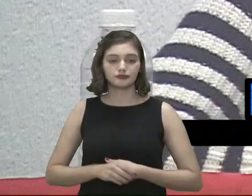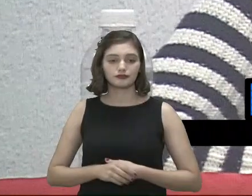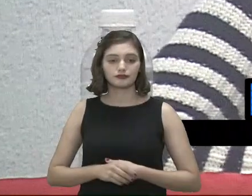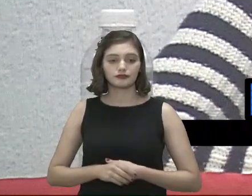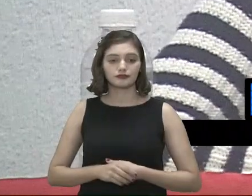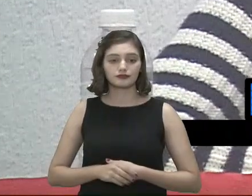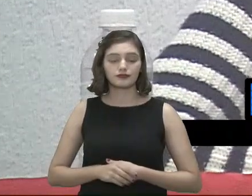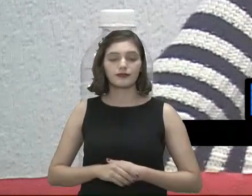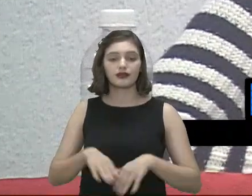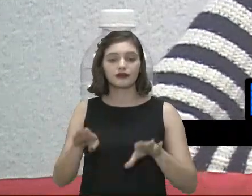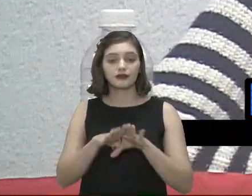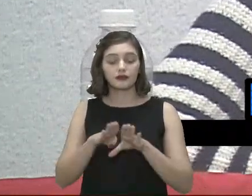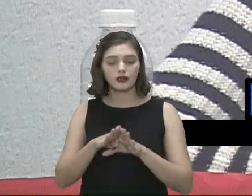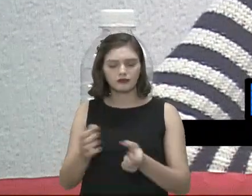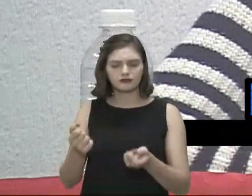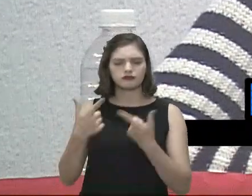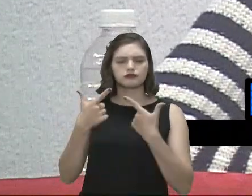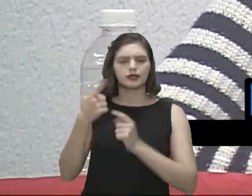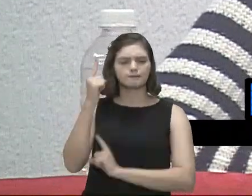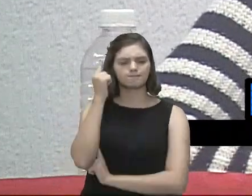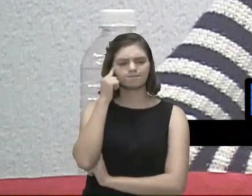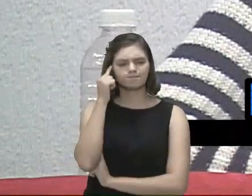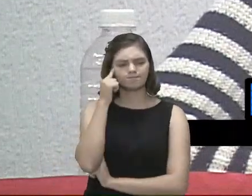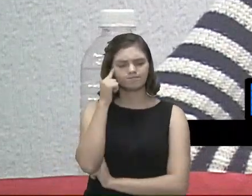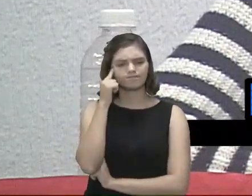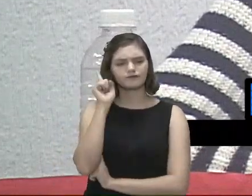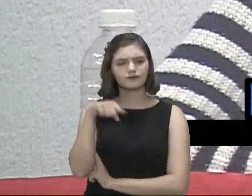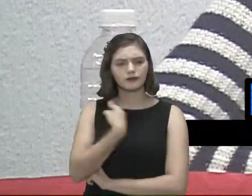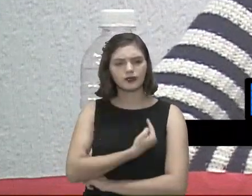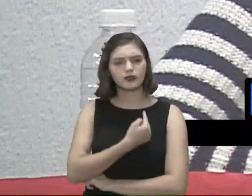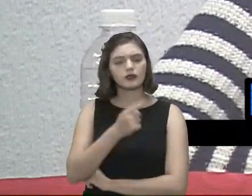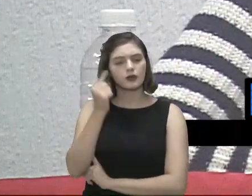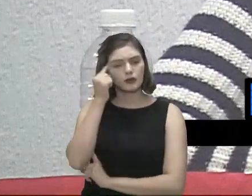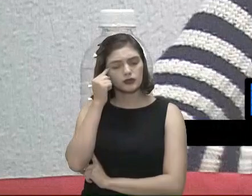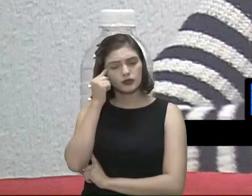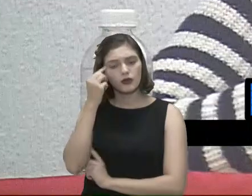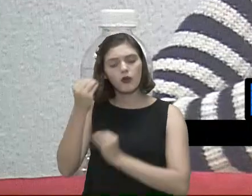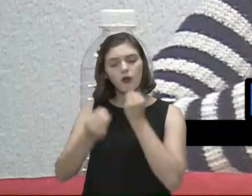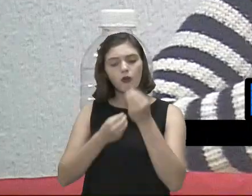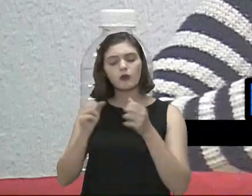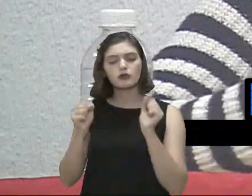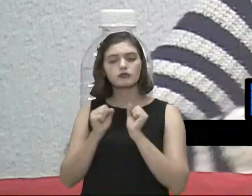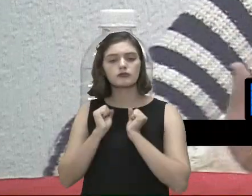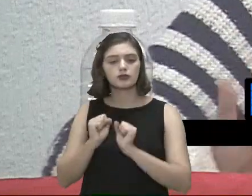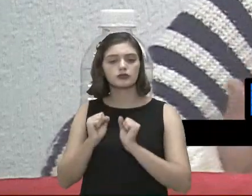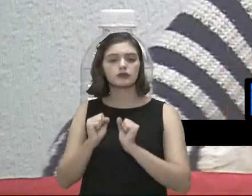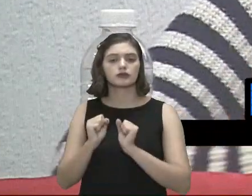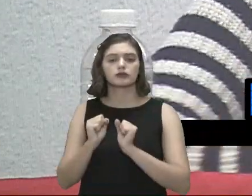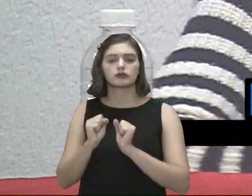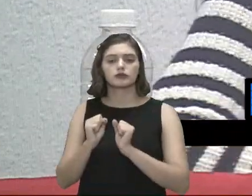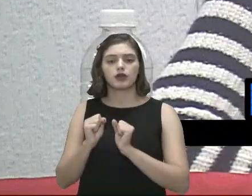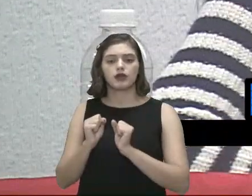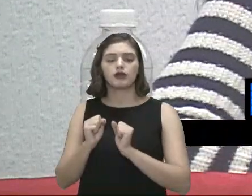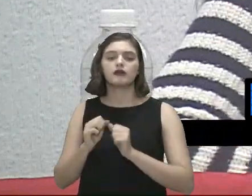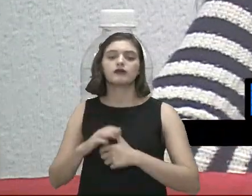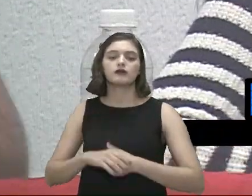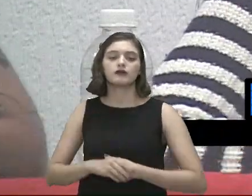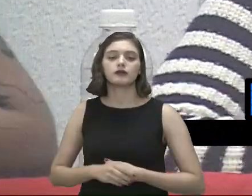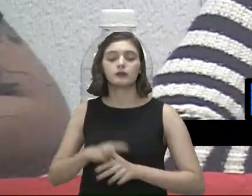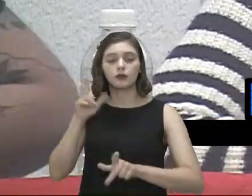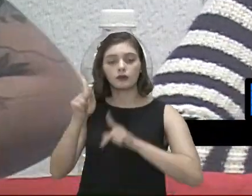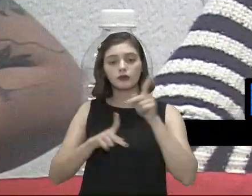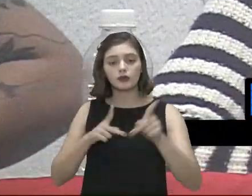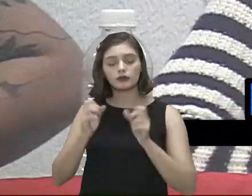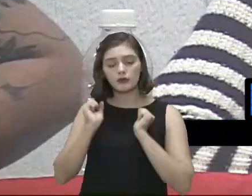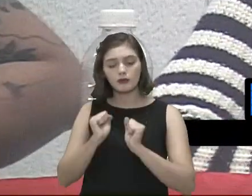isso também acendeu uma questão aqui para a gente pensar enquanto como que a gente pode estar abertos para que a população